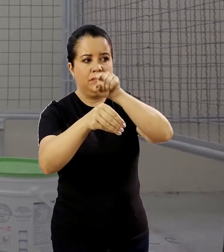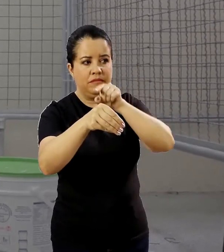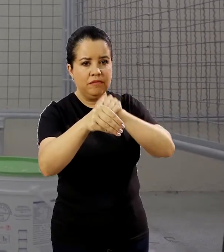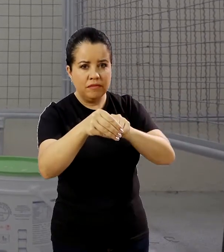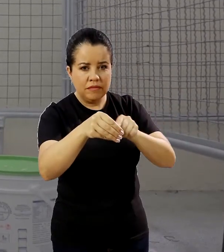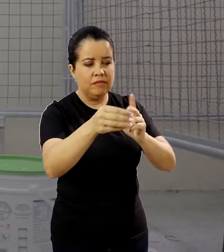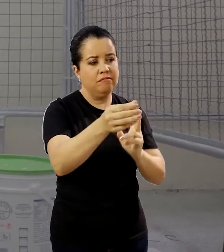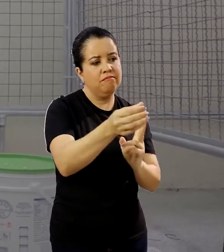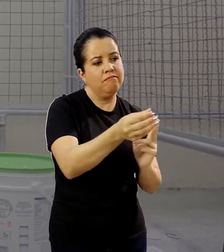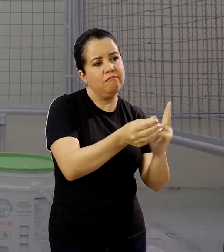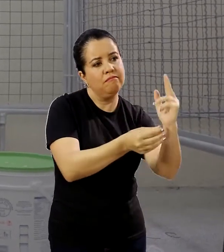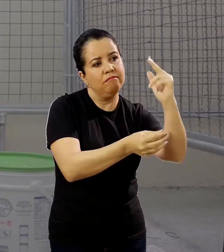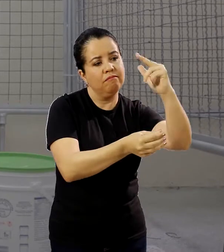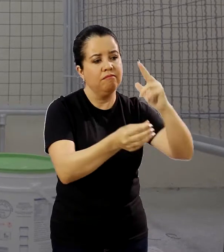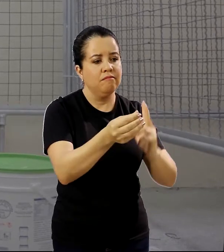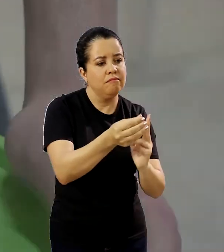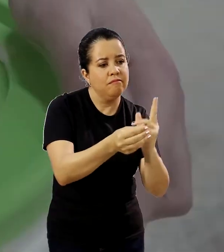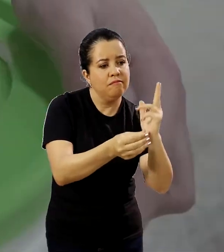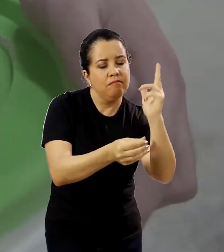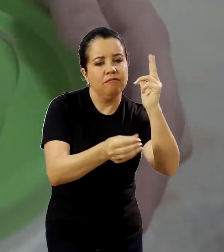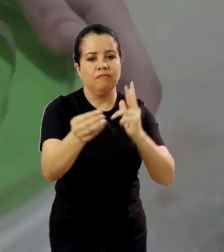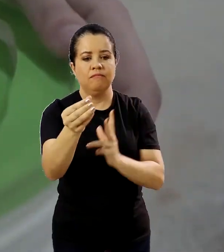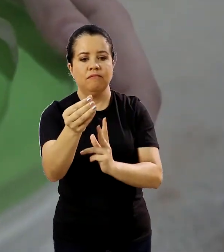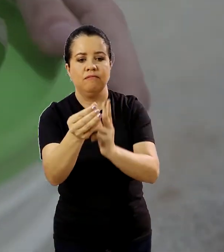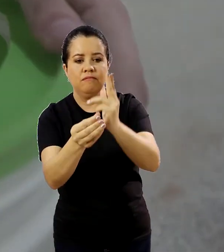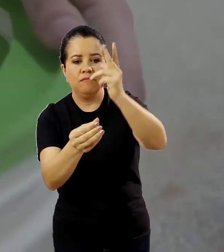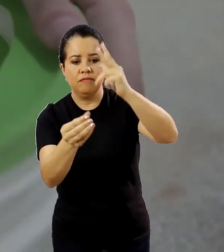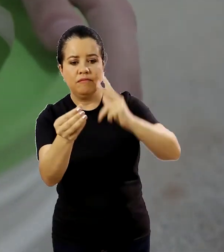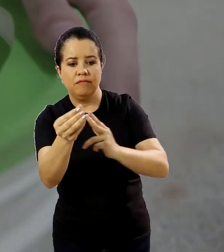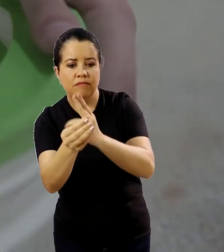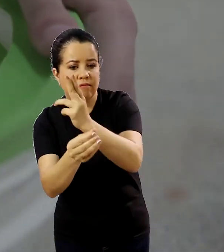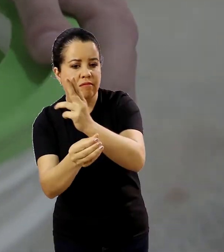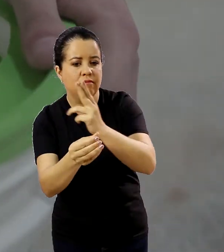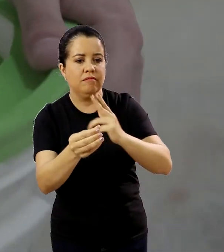da tampa e de 3 dedos do centro da caixa.